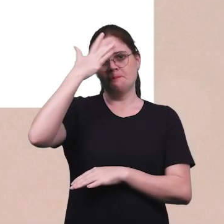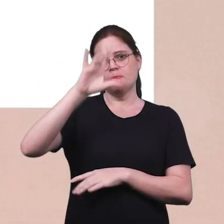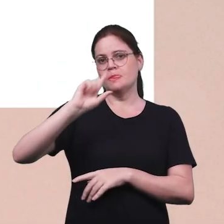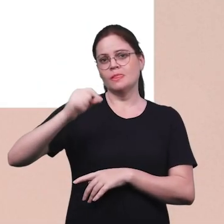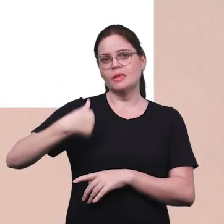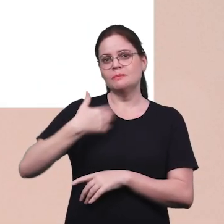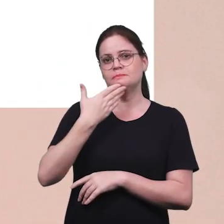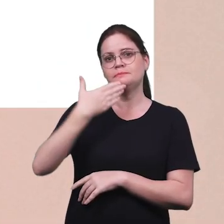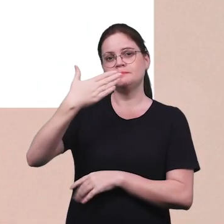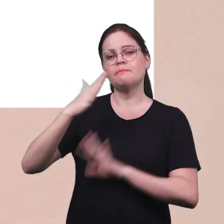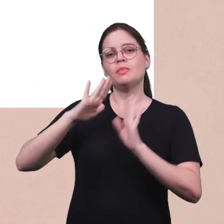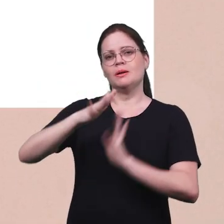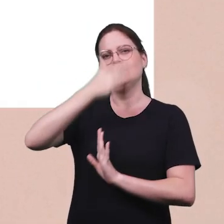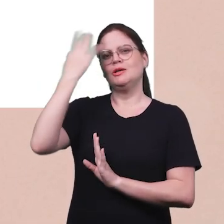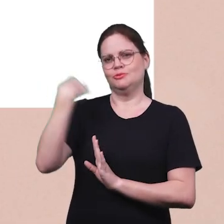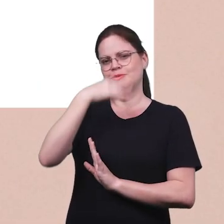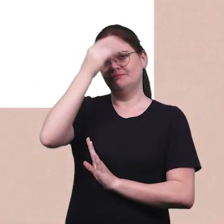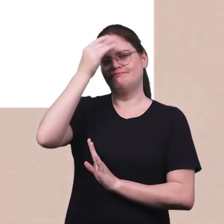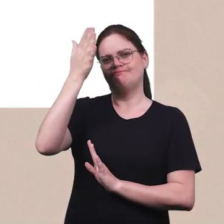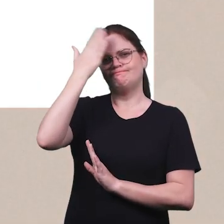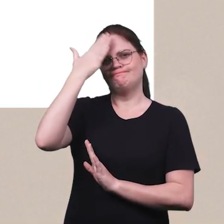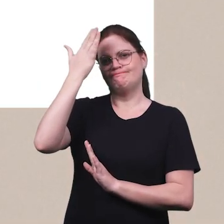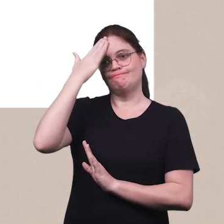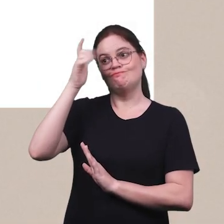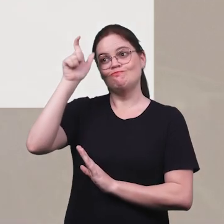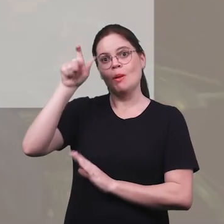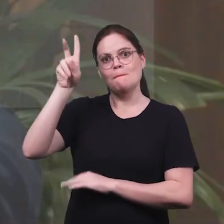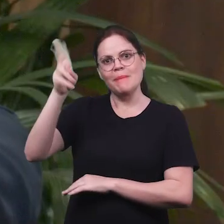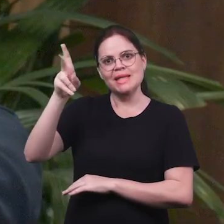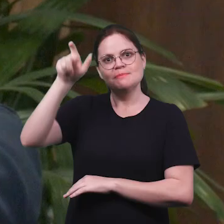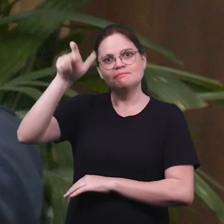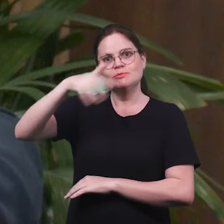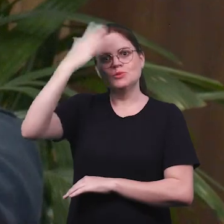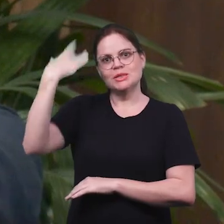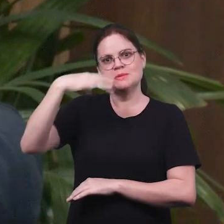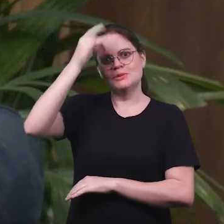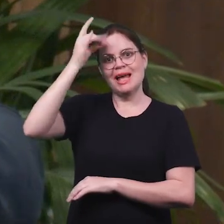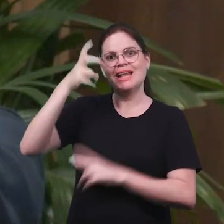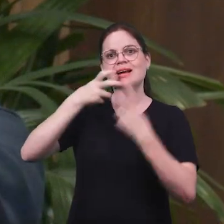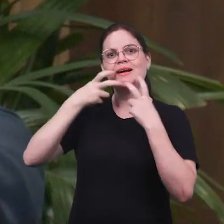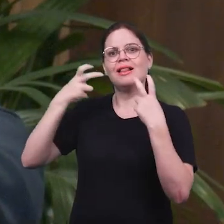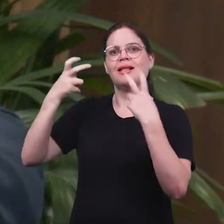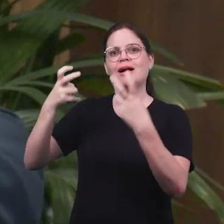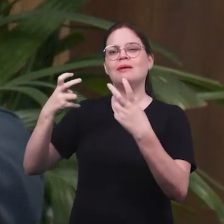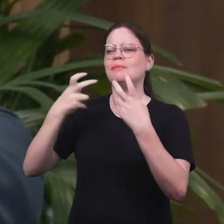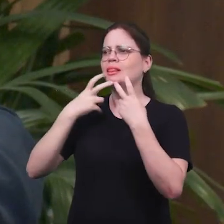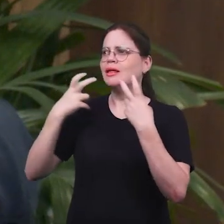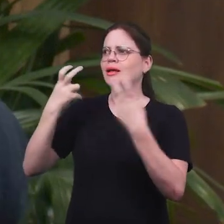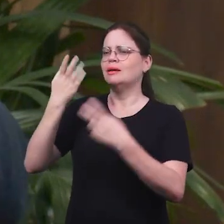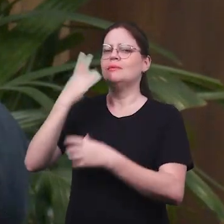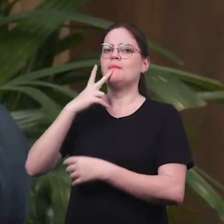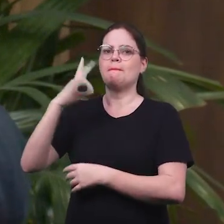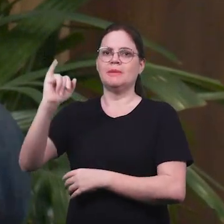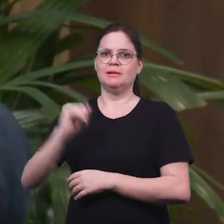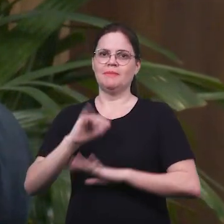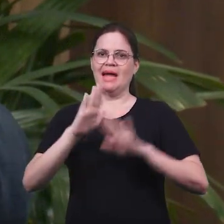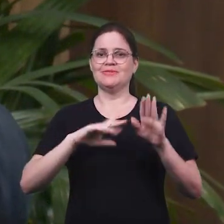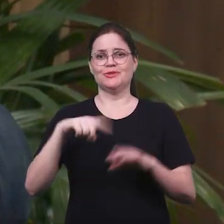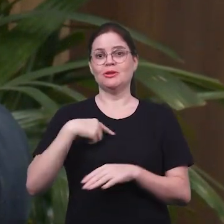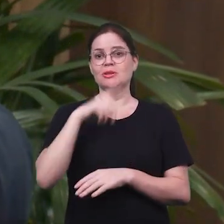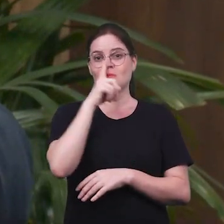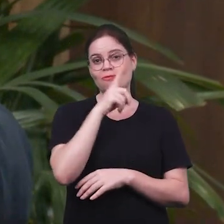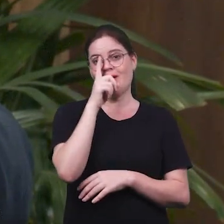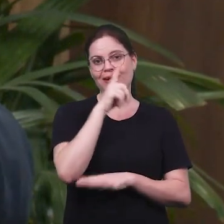ele intercede com gemidos inexprimíveis. Então nós somos falhos até na oração. Somos necessitados,